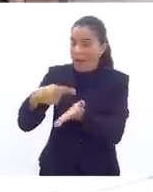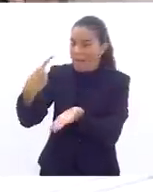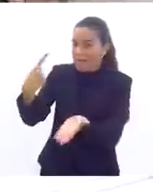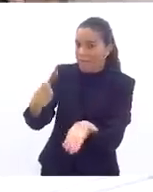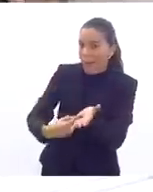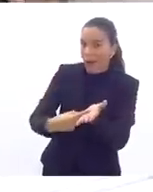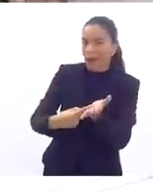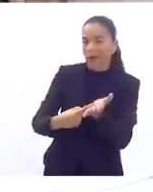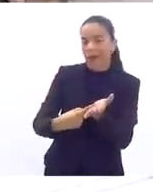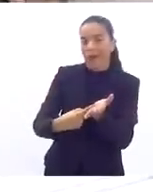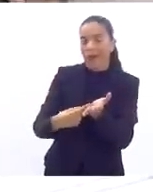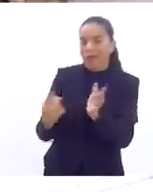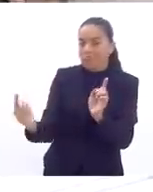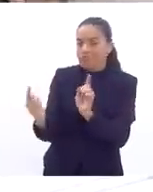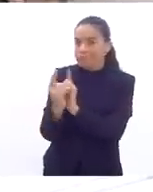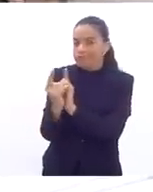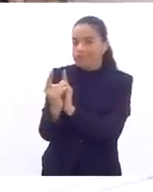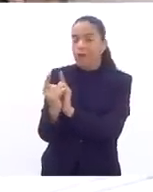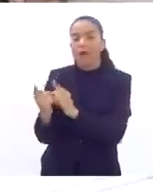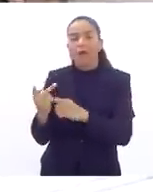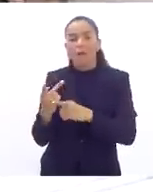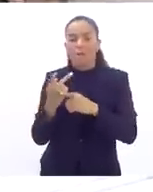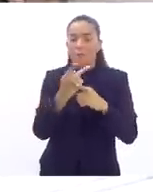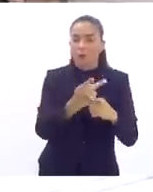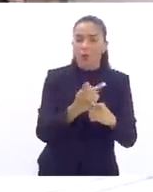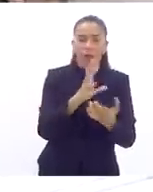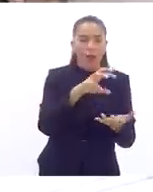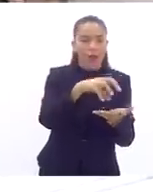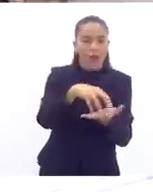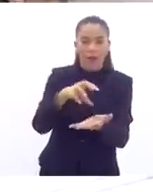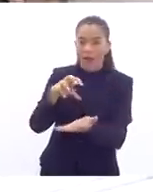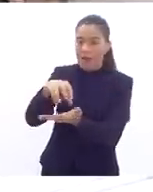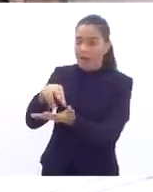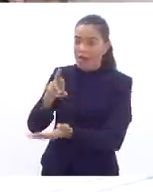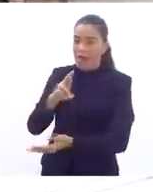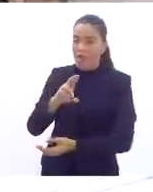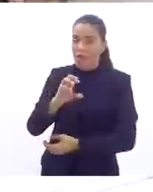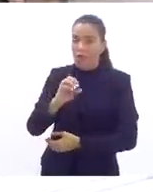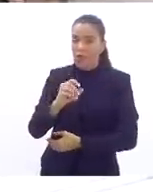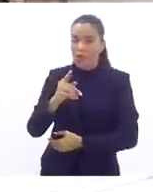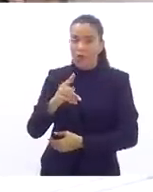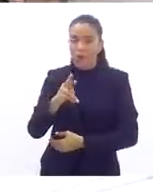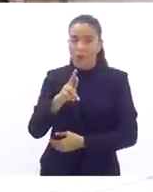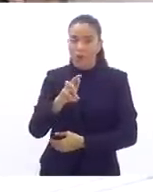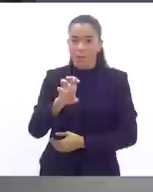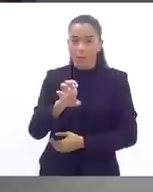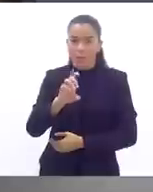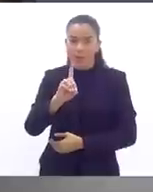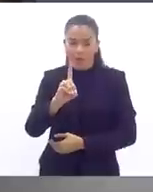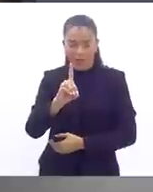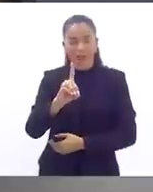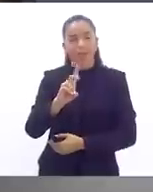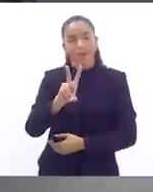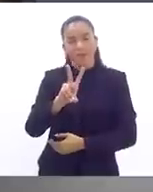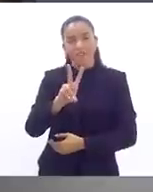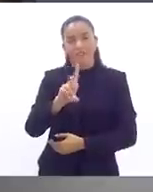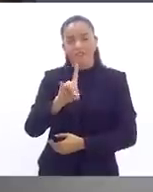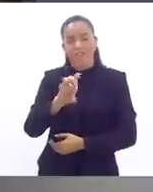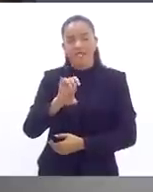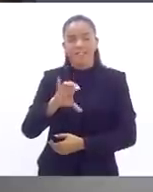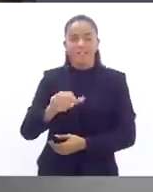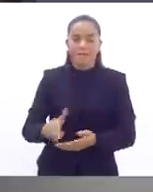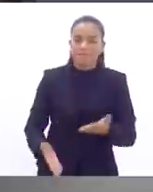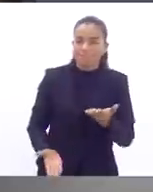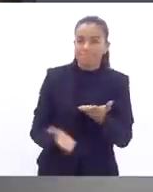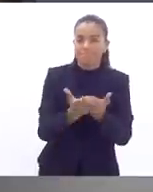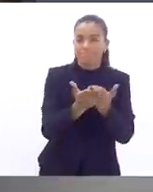um agendamento comparecer é uma de nossas agências para ter atendimento impressionar ou algum processo